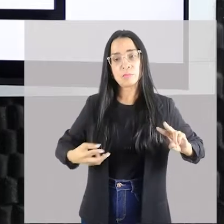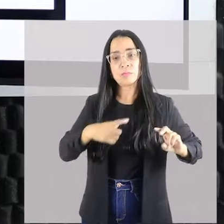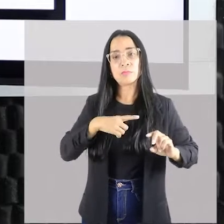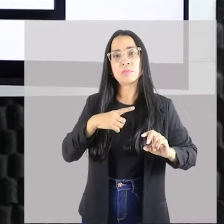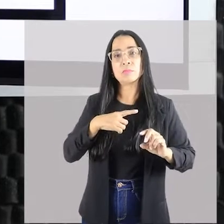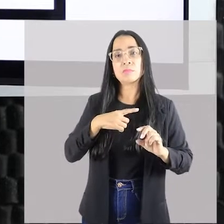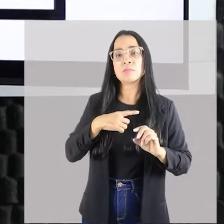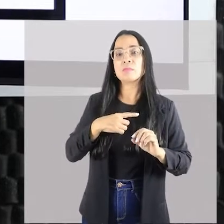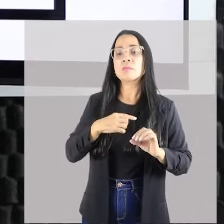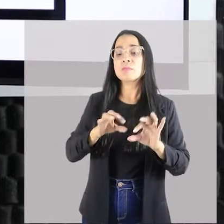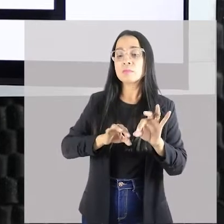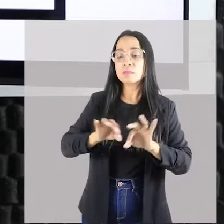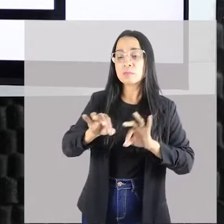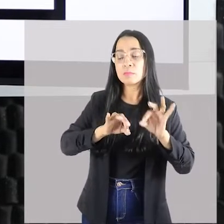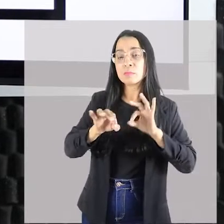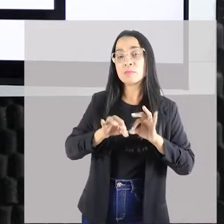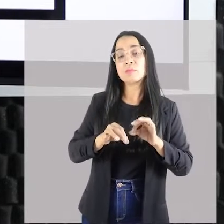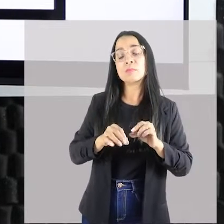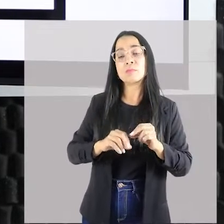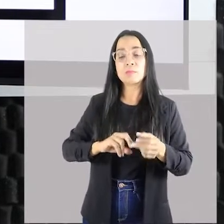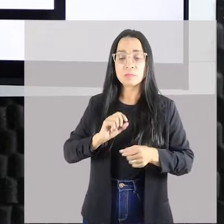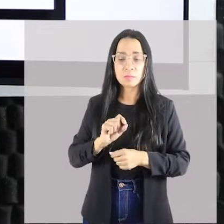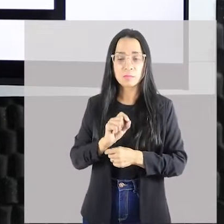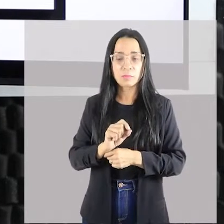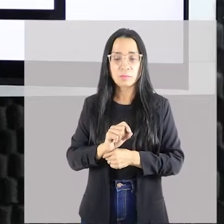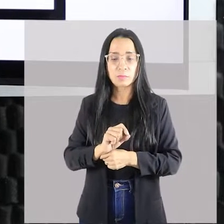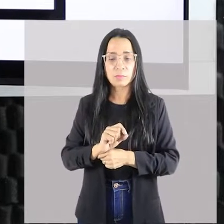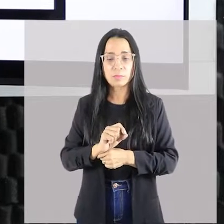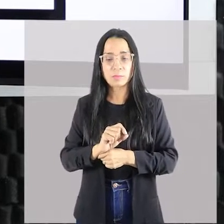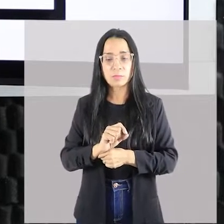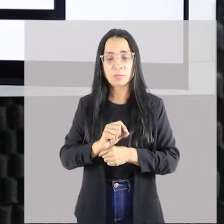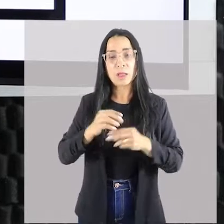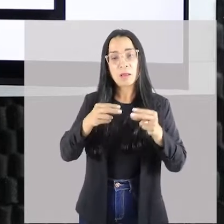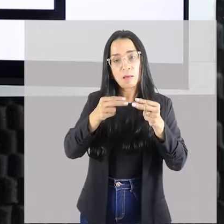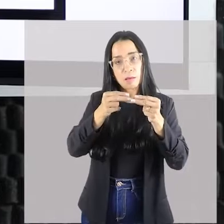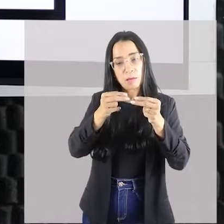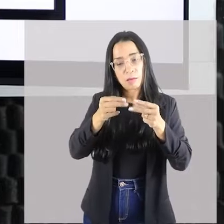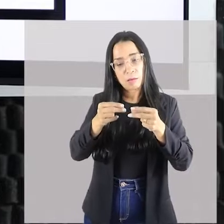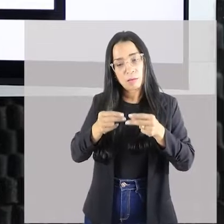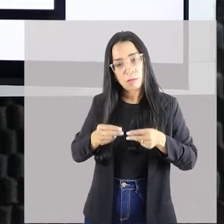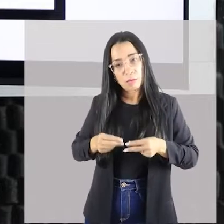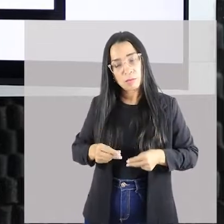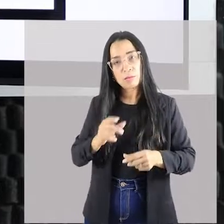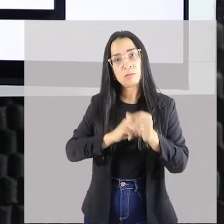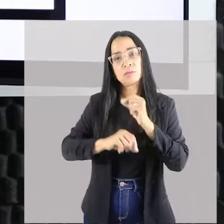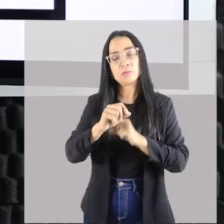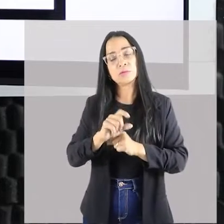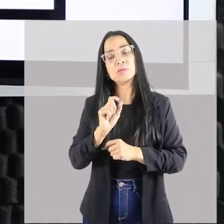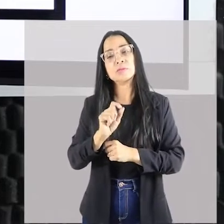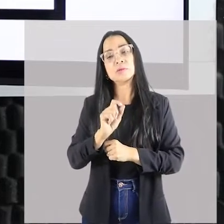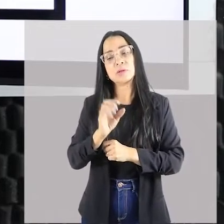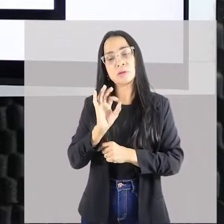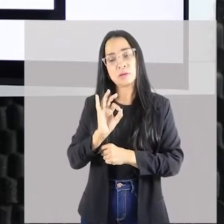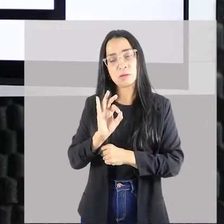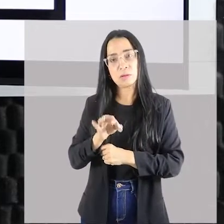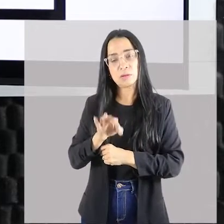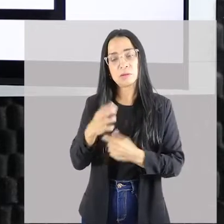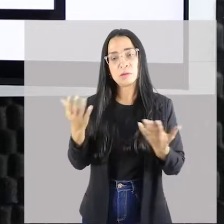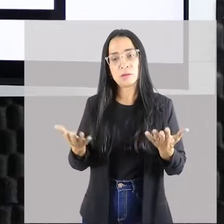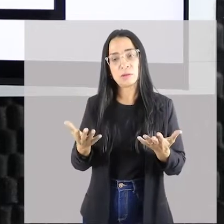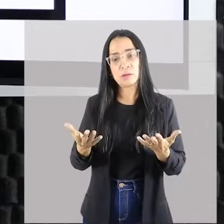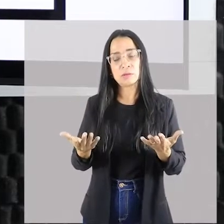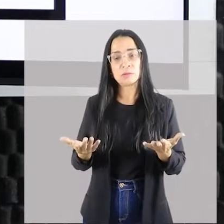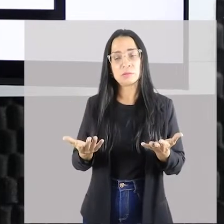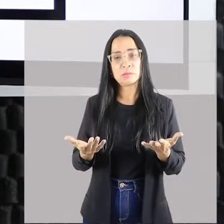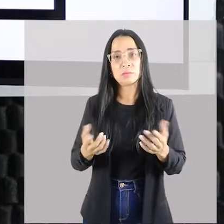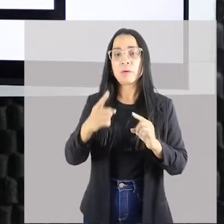uma sequência de nucleotídeos que ela vai ser ali, né, a sequência correta, a sequência padrão,